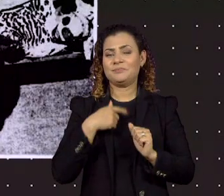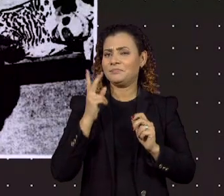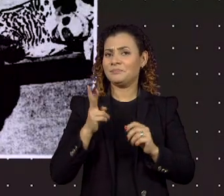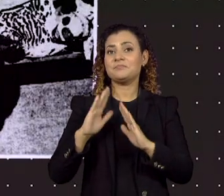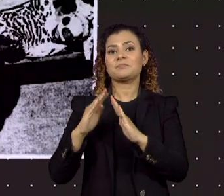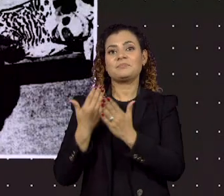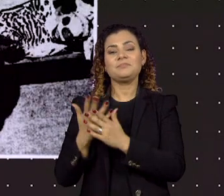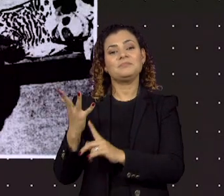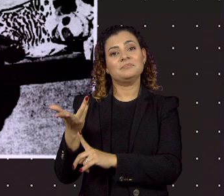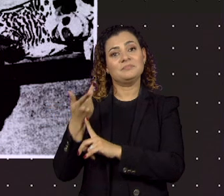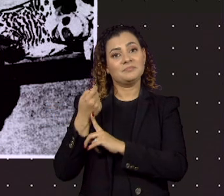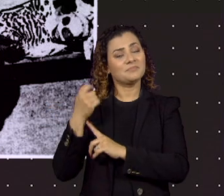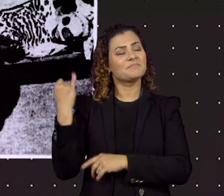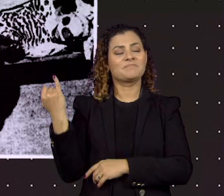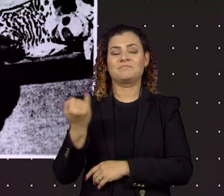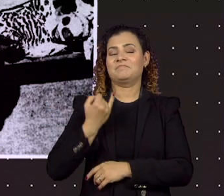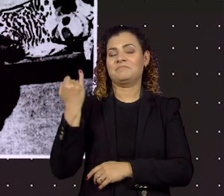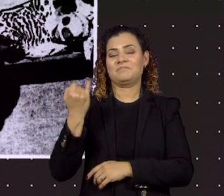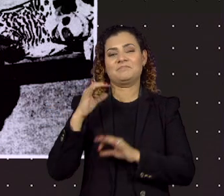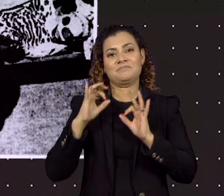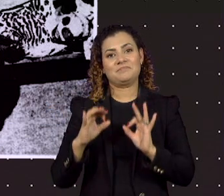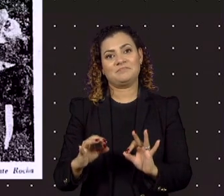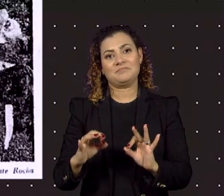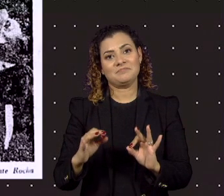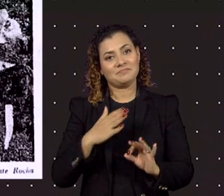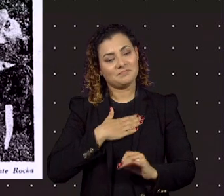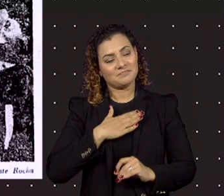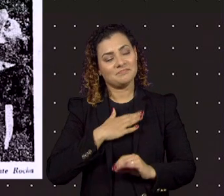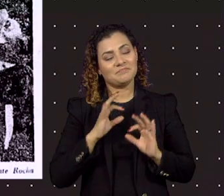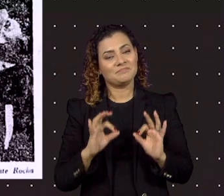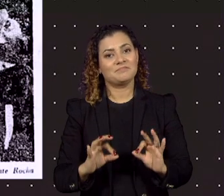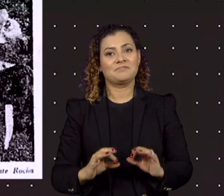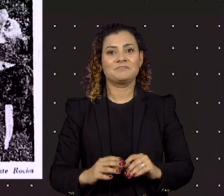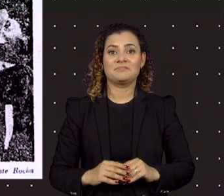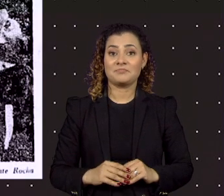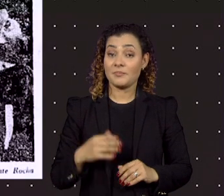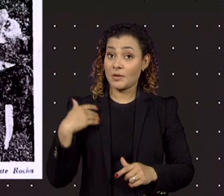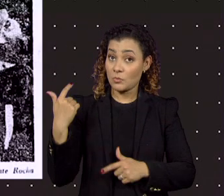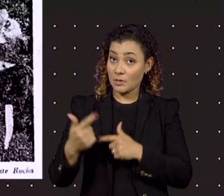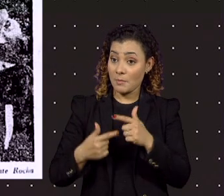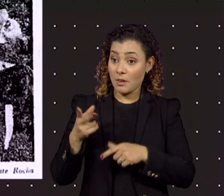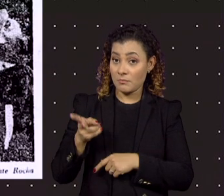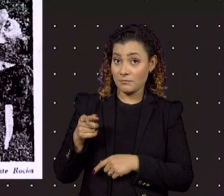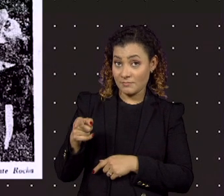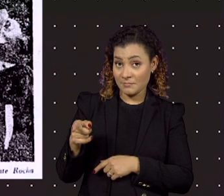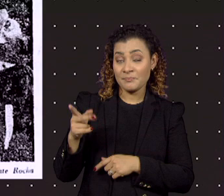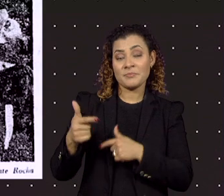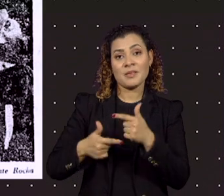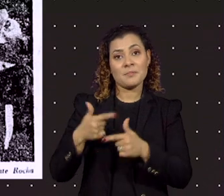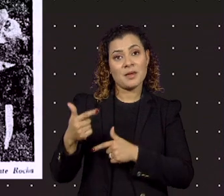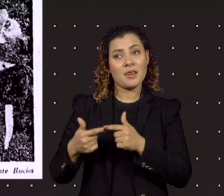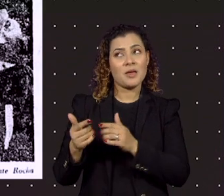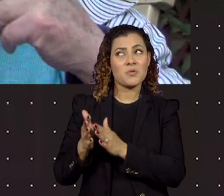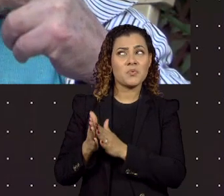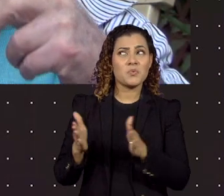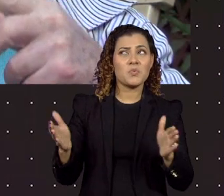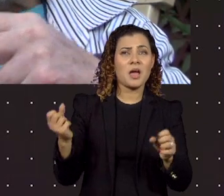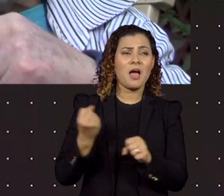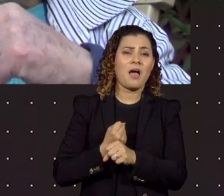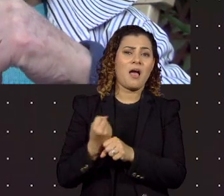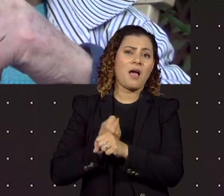arte foi importante nessa época para mim. E trabalhei lá durante vários